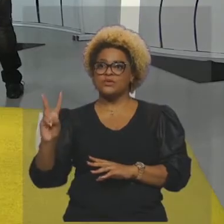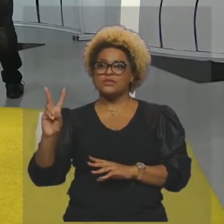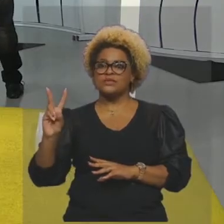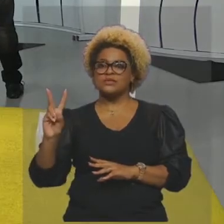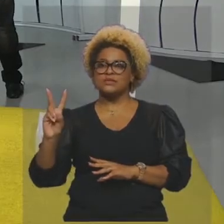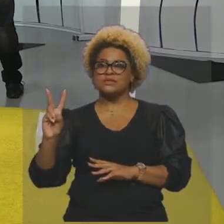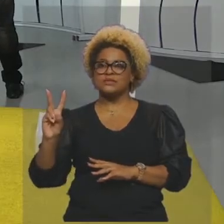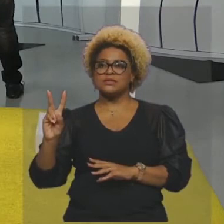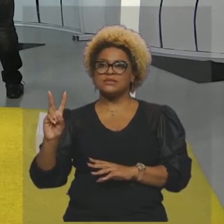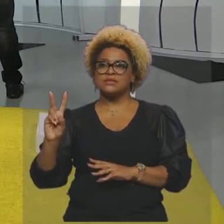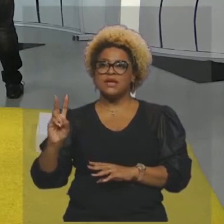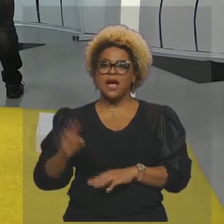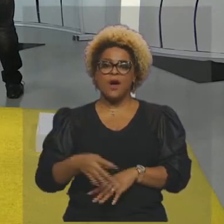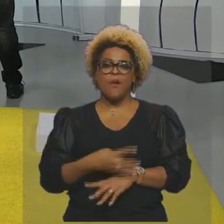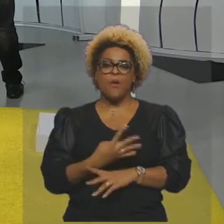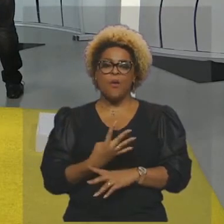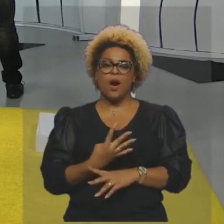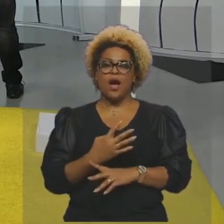4 ohms.